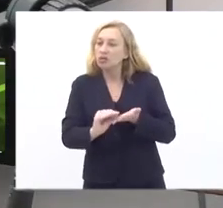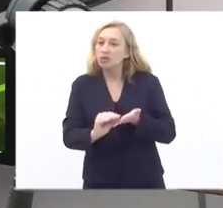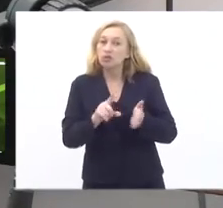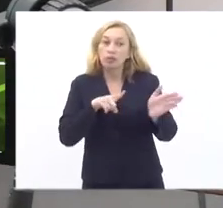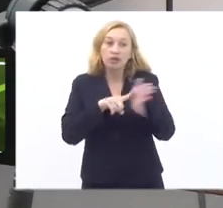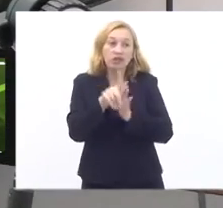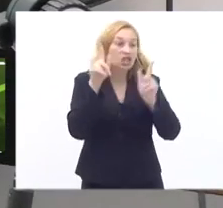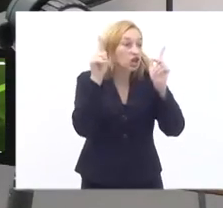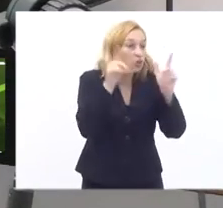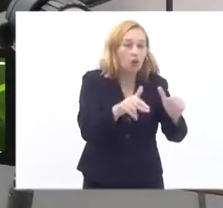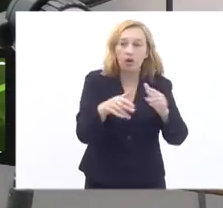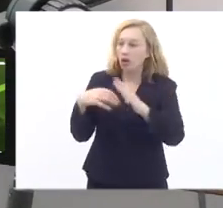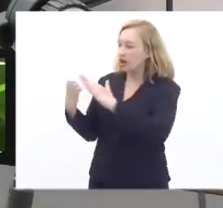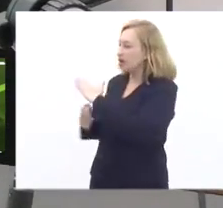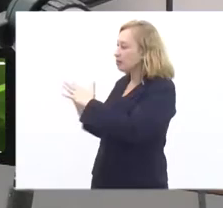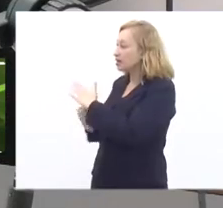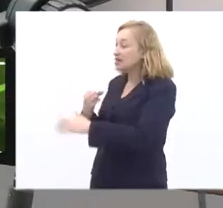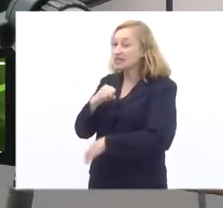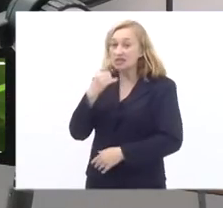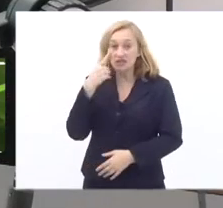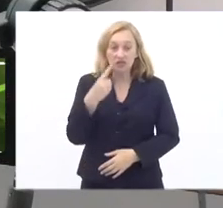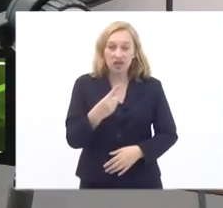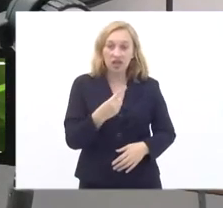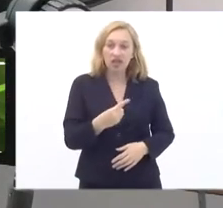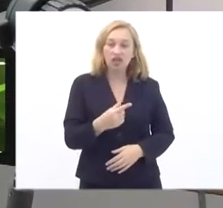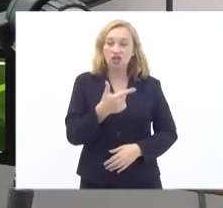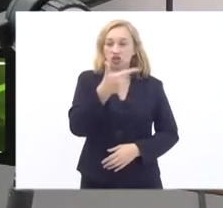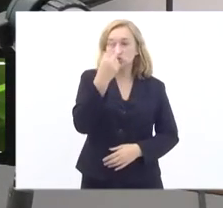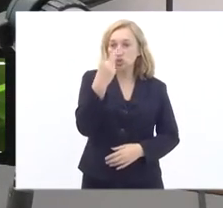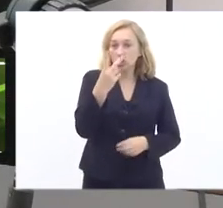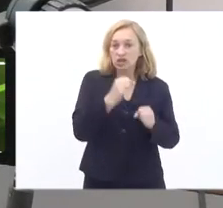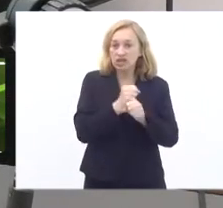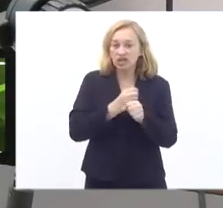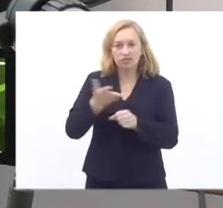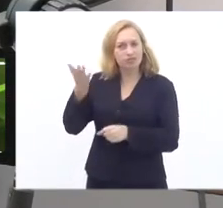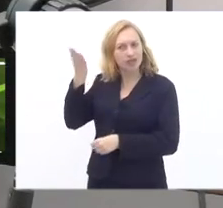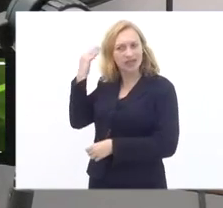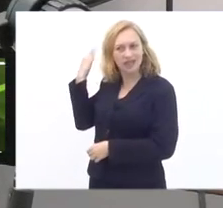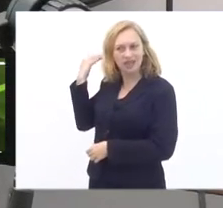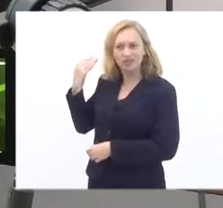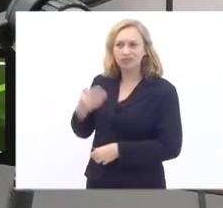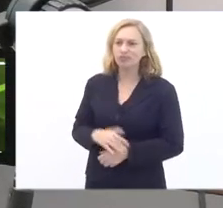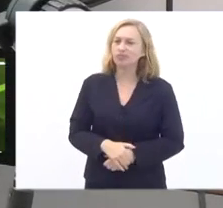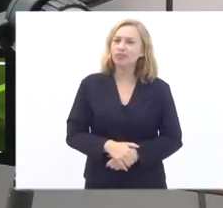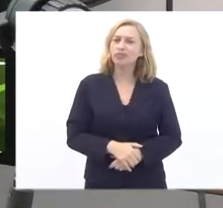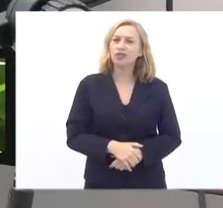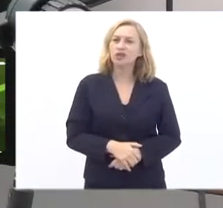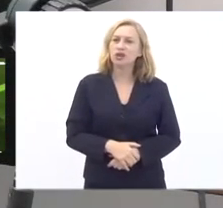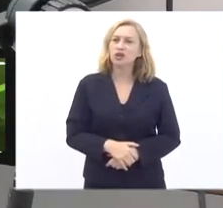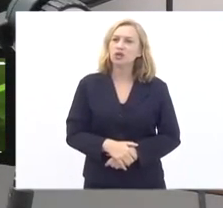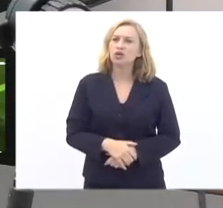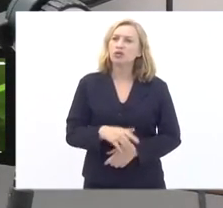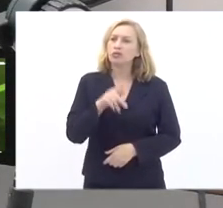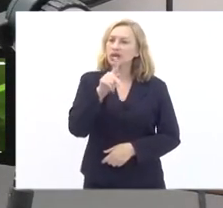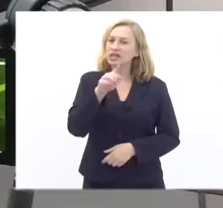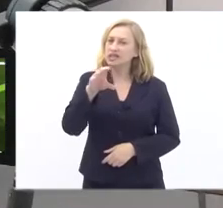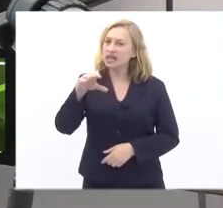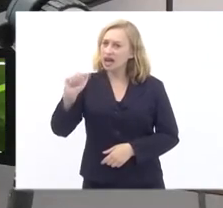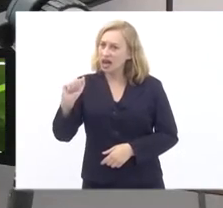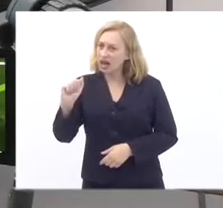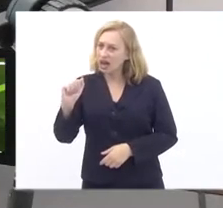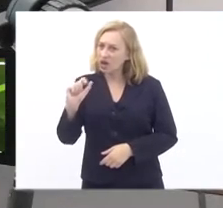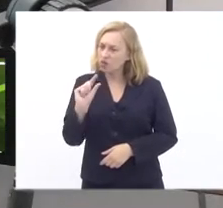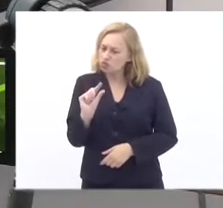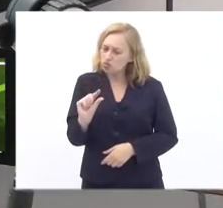Supervia. Porque se a senhora pegar de 2 anos atrás, o IPCA era